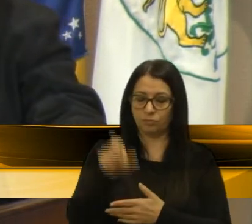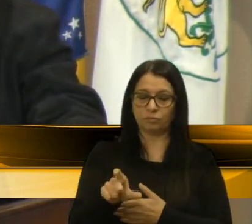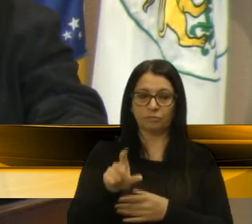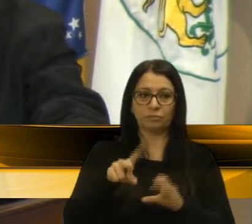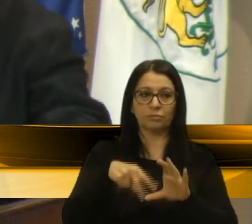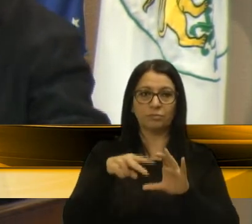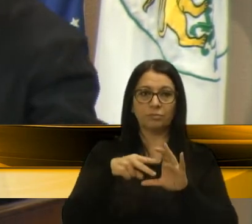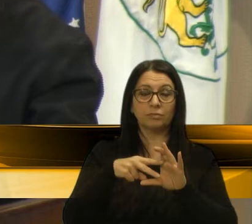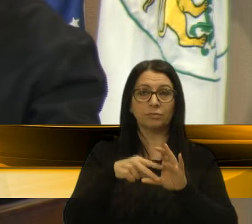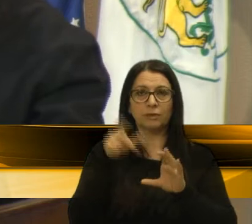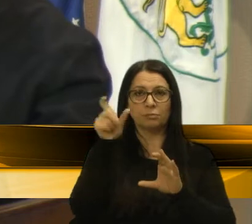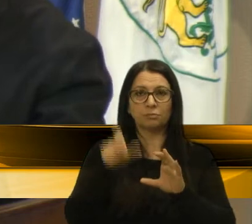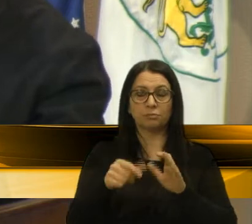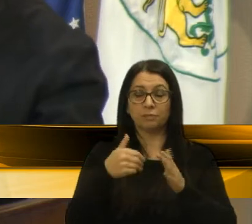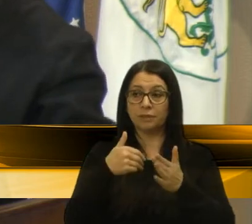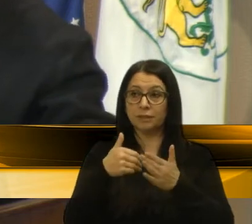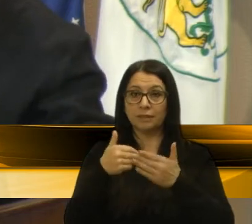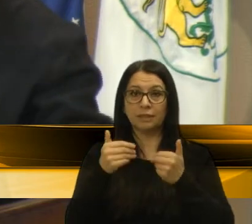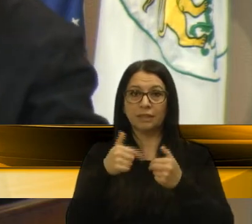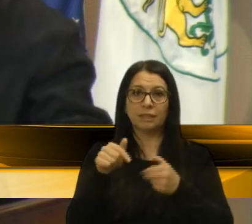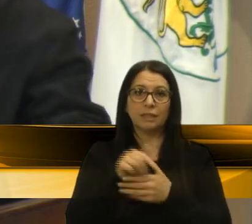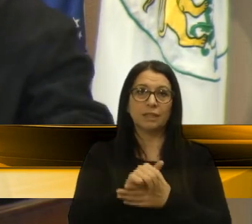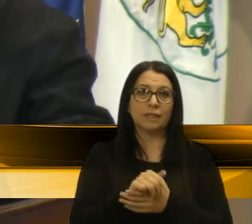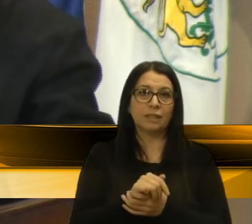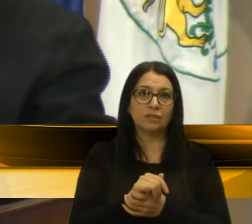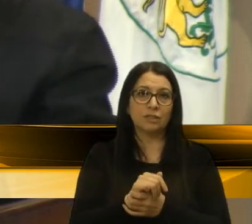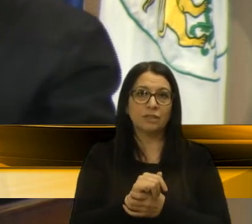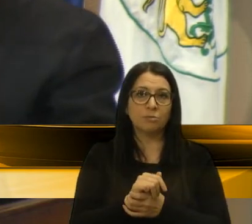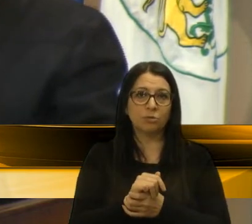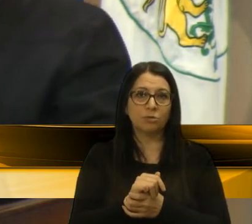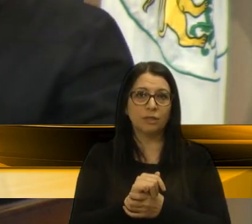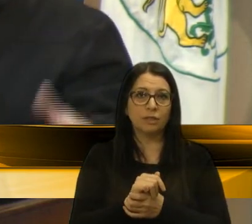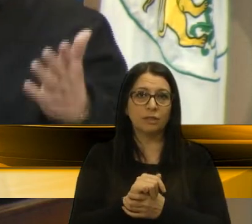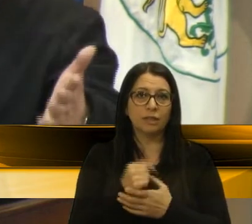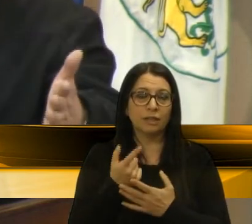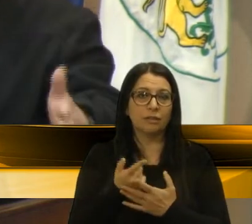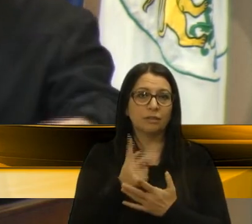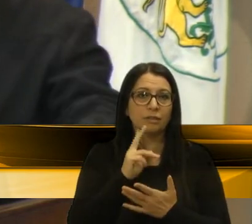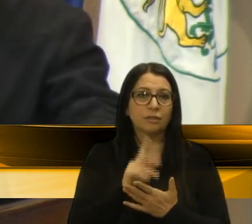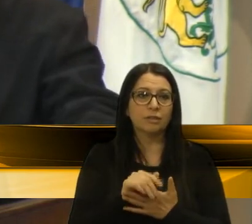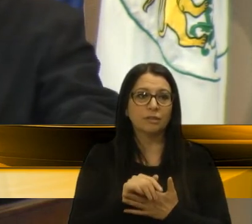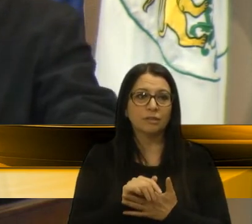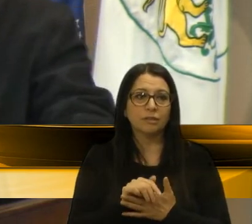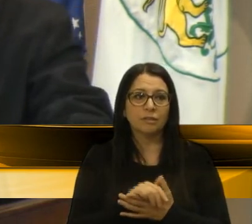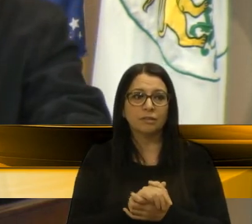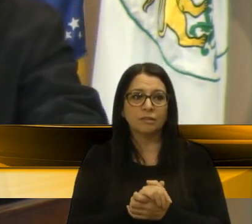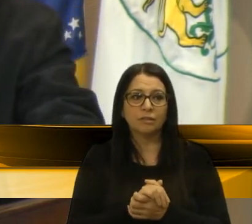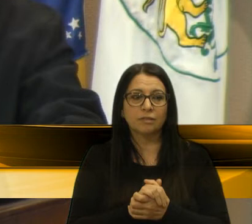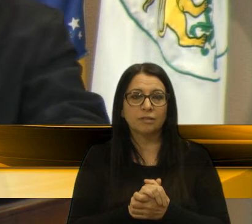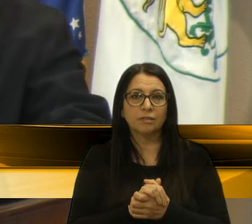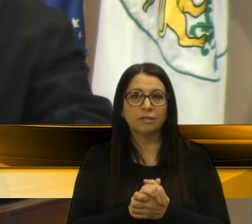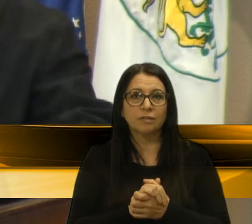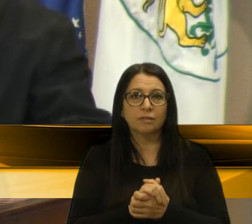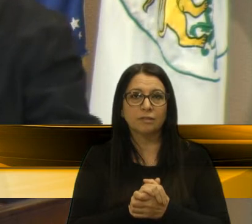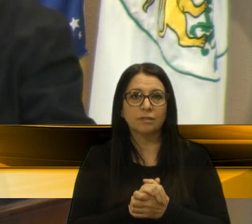Câmara, que tem uma postura independente com relação ao Executivo, vereador, que em tese aqui também representamos a comunidade,